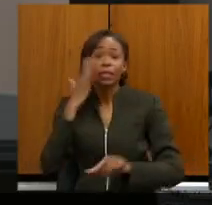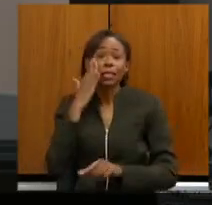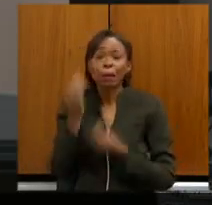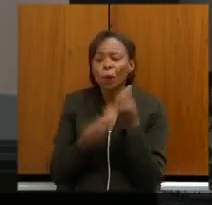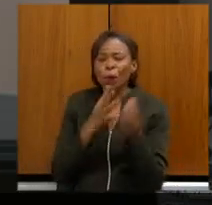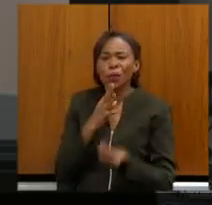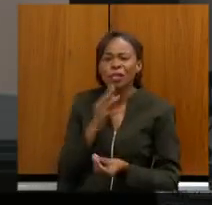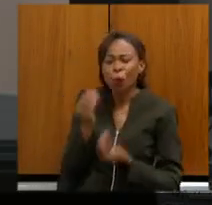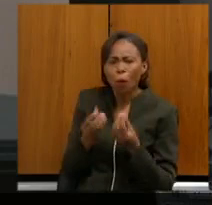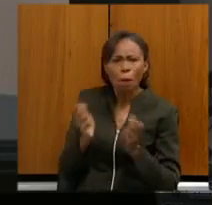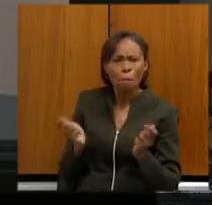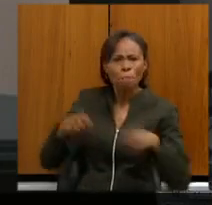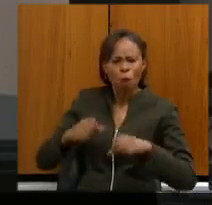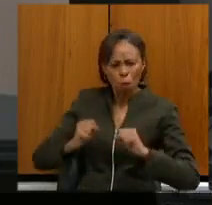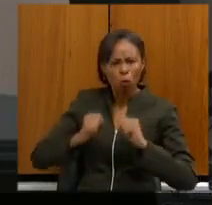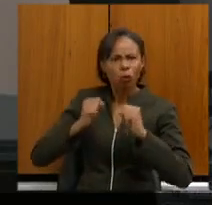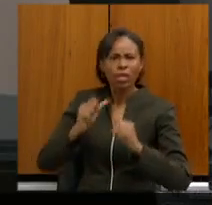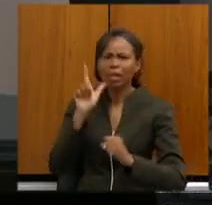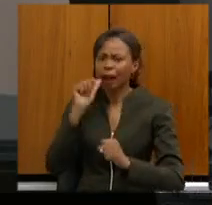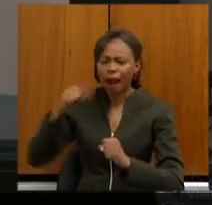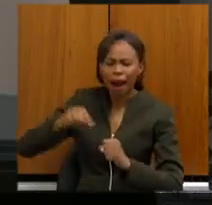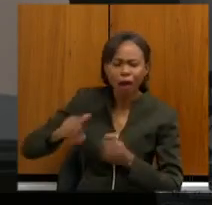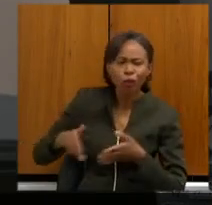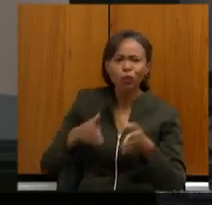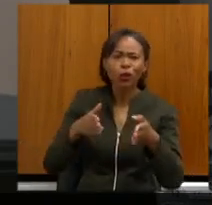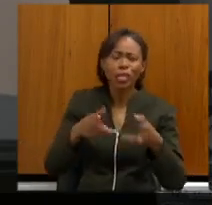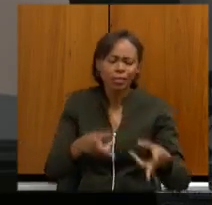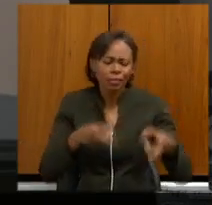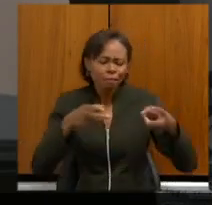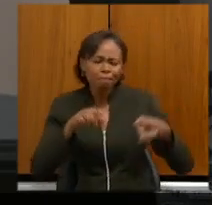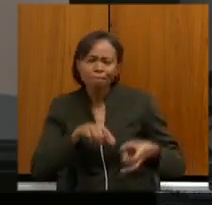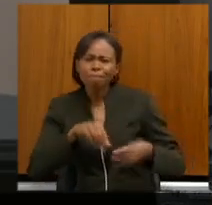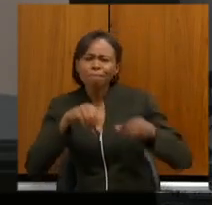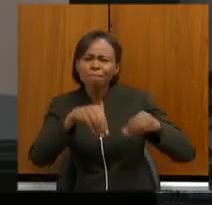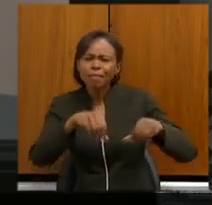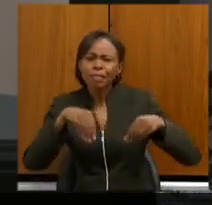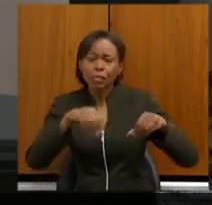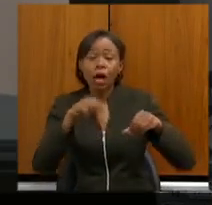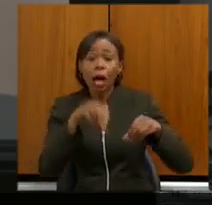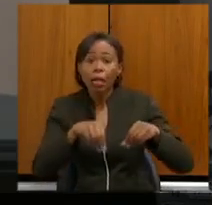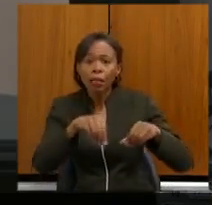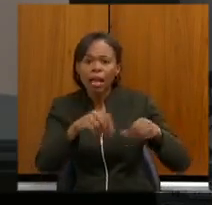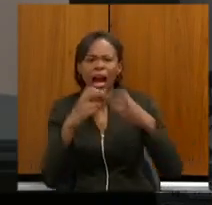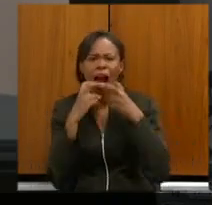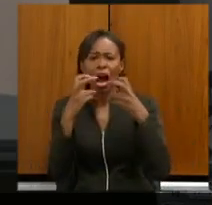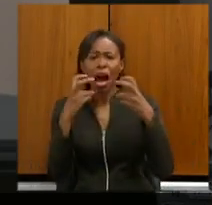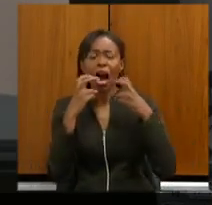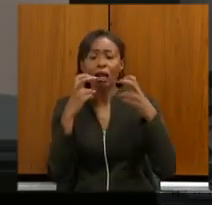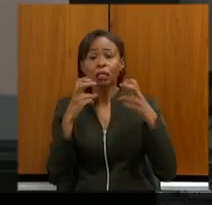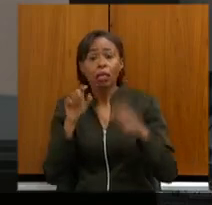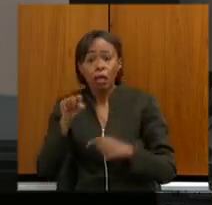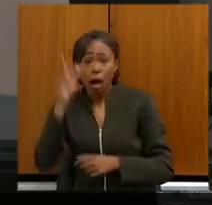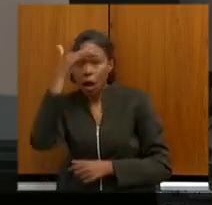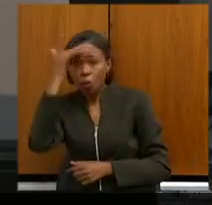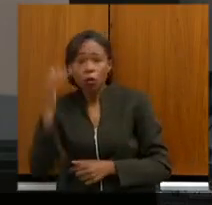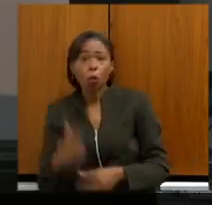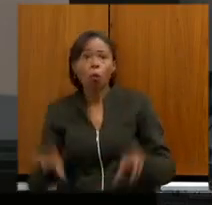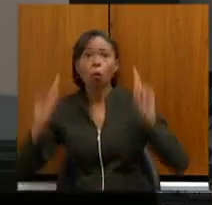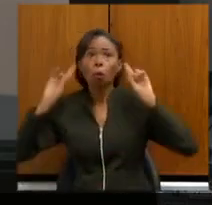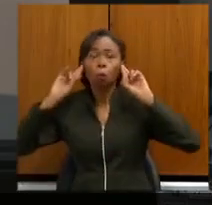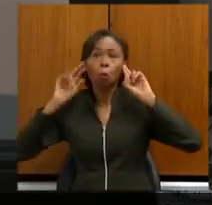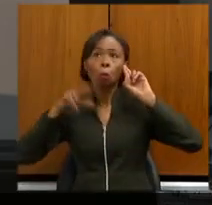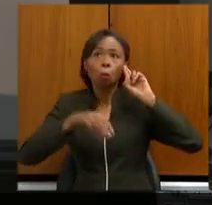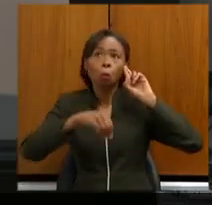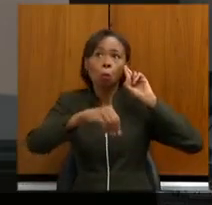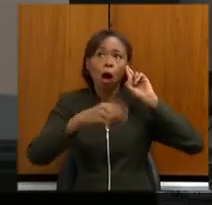corrente do Rio que sabe entender escutar o chamado da terra a terra está gritando e aqueles aquelas que não escutar o chamado da